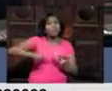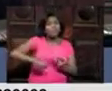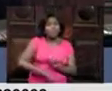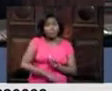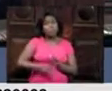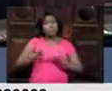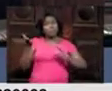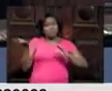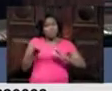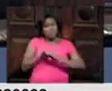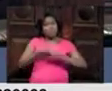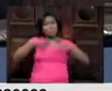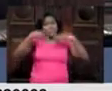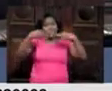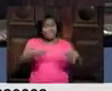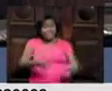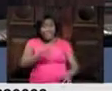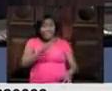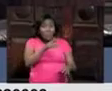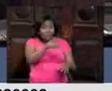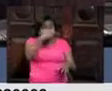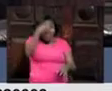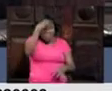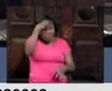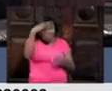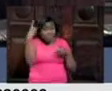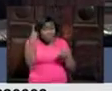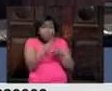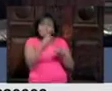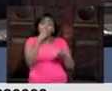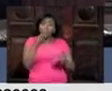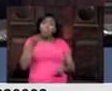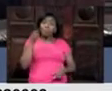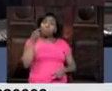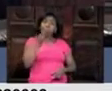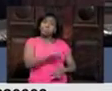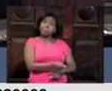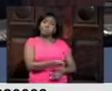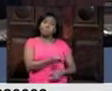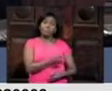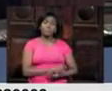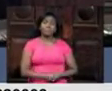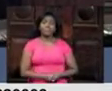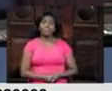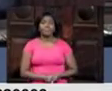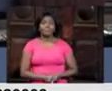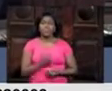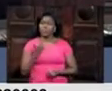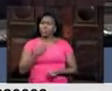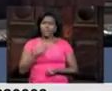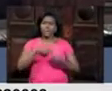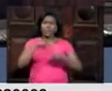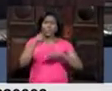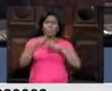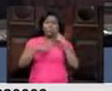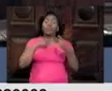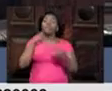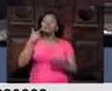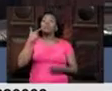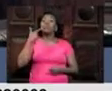processo legal. Aqueles comprovadamente culpados devem pagar no mais absoluto rigor da lei. Não há nenhuma dúvida sobre isso. Uma outra